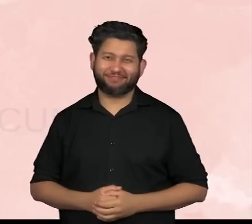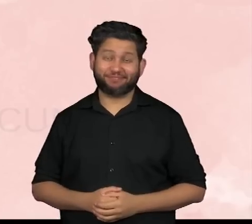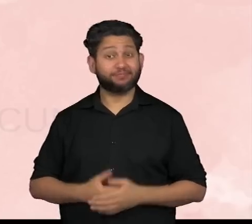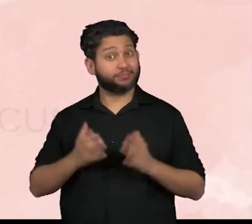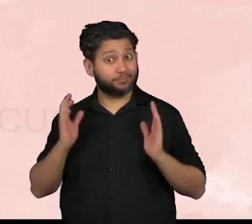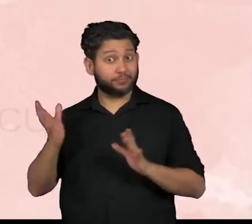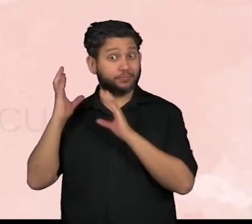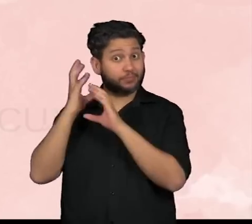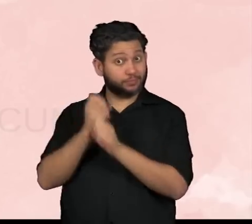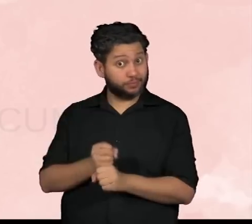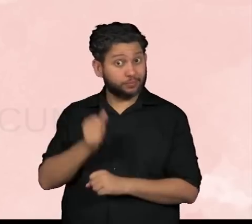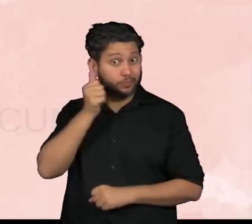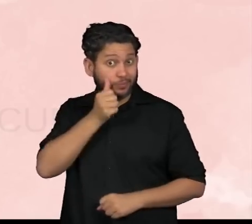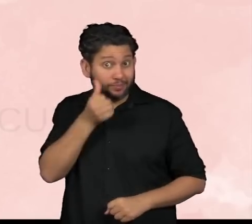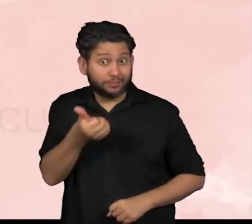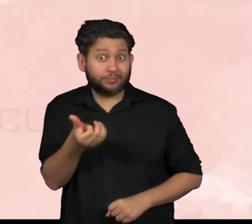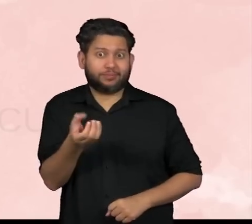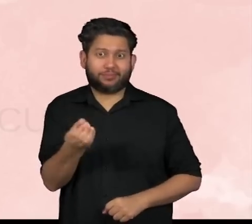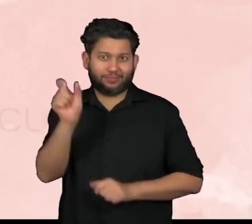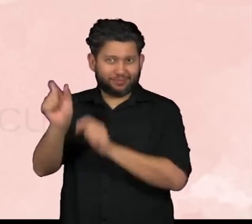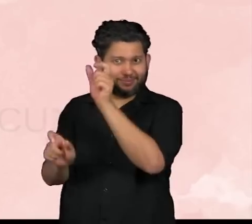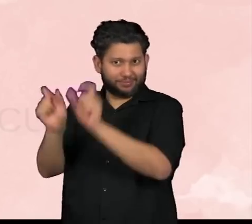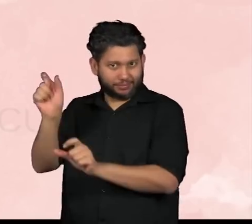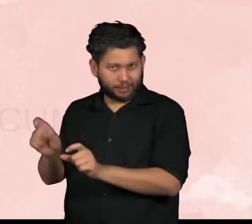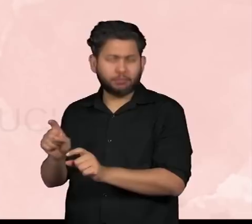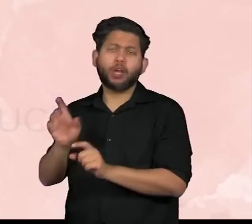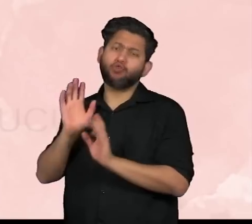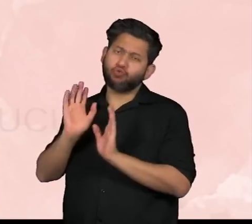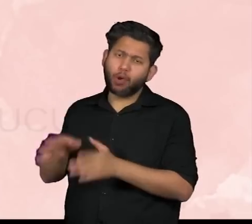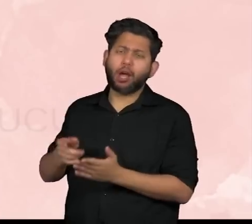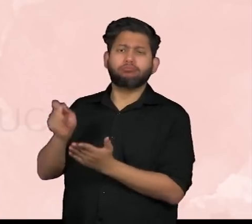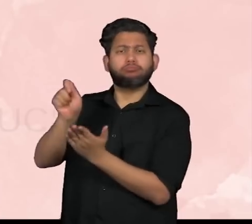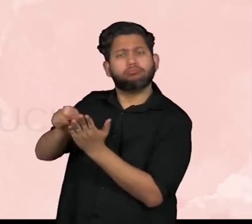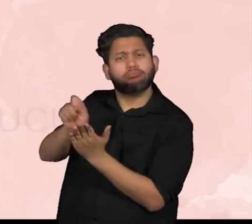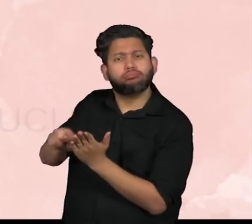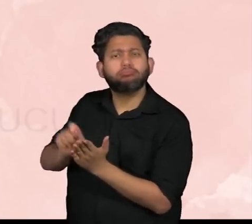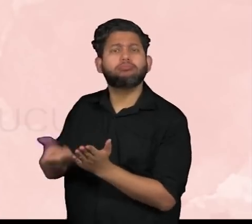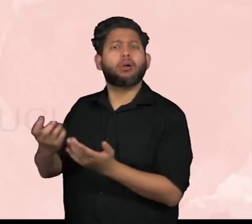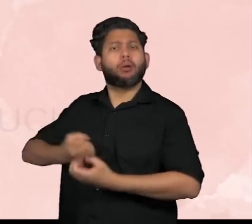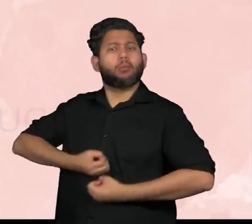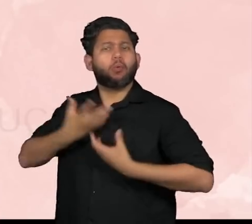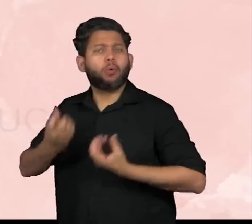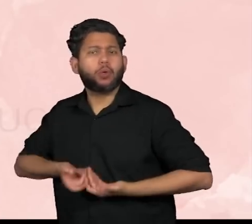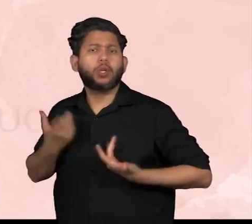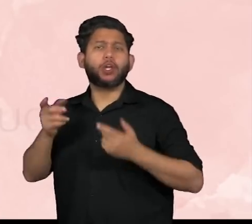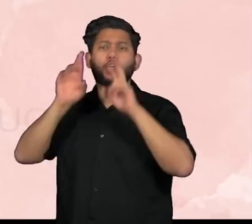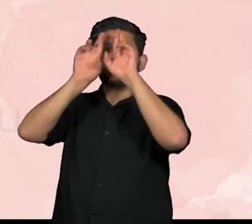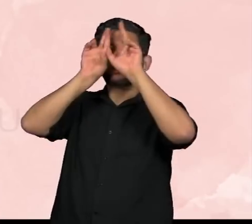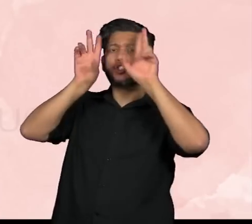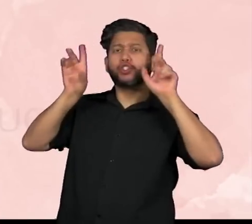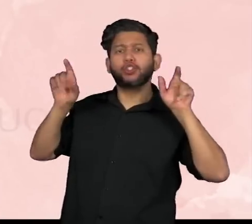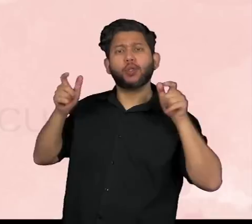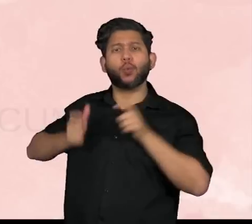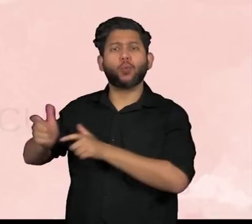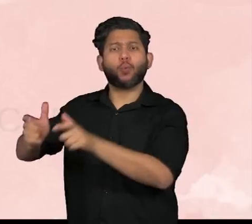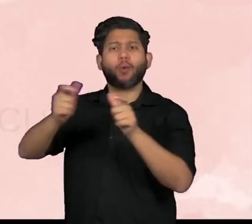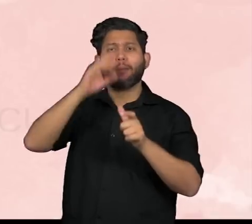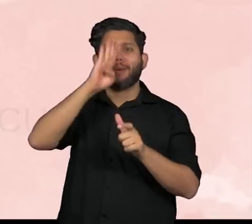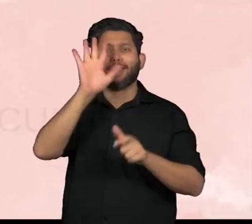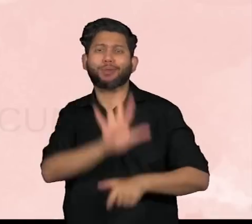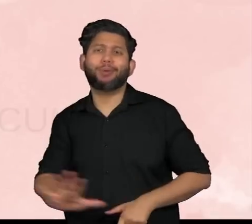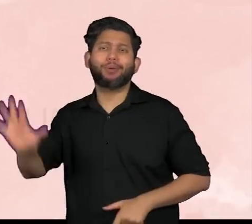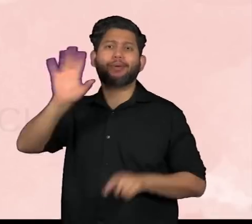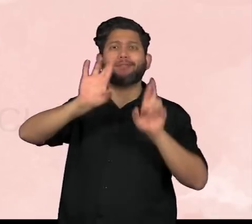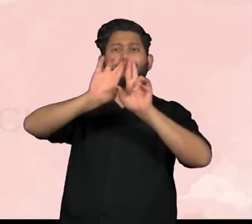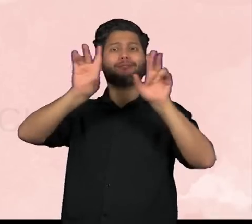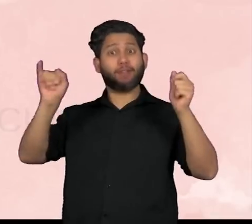Mais de 60 mulheres indígenas, poetas e escritoras de diferentes etnias e regiões do Brasil narram as histórias de